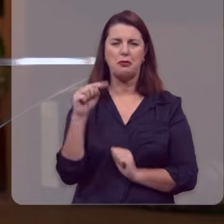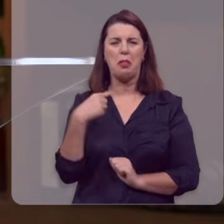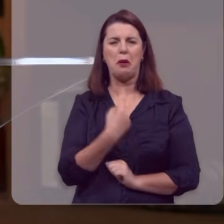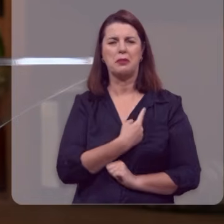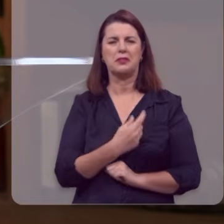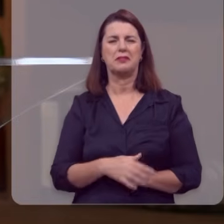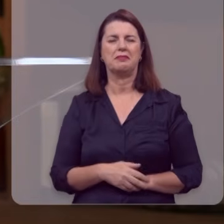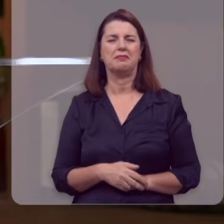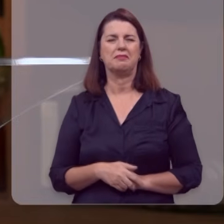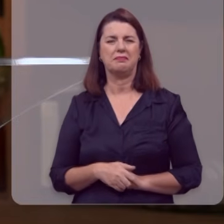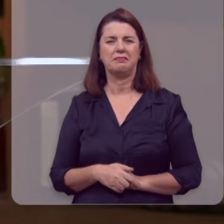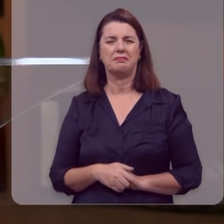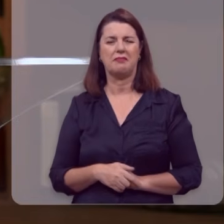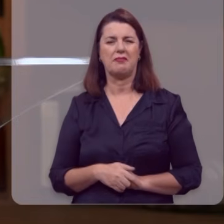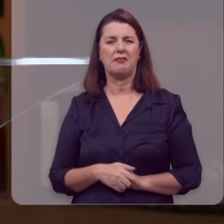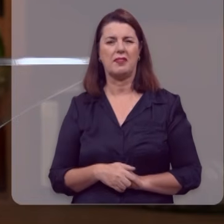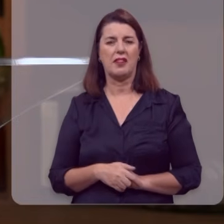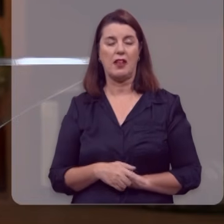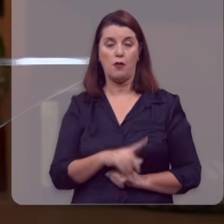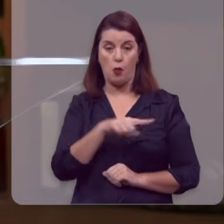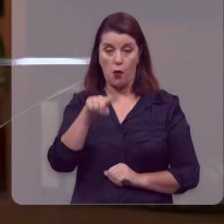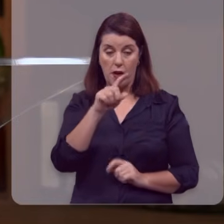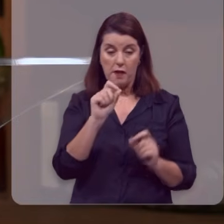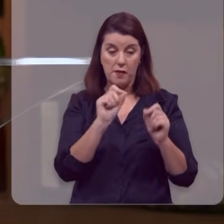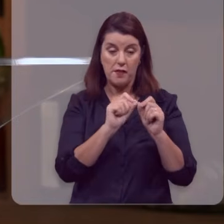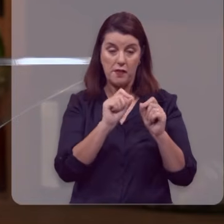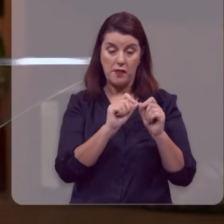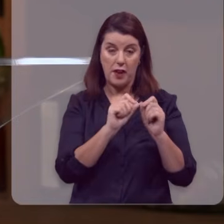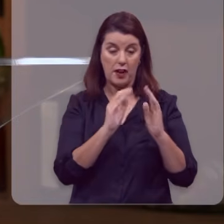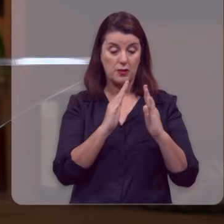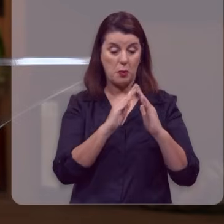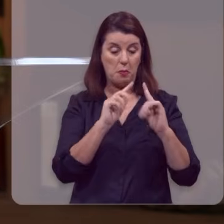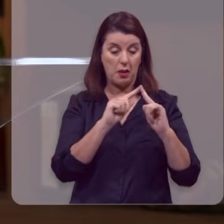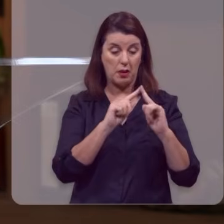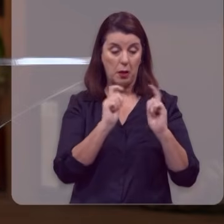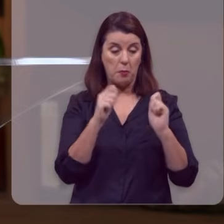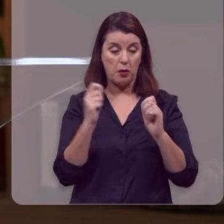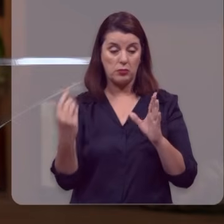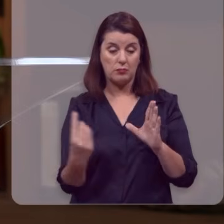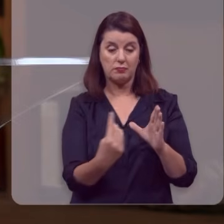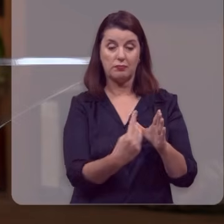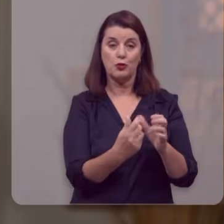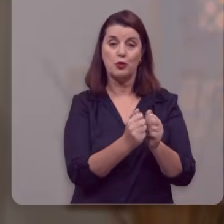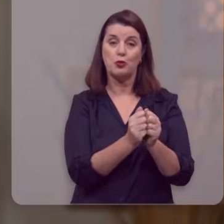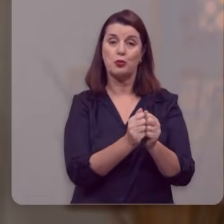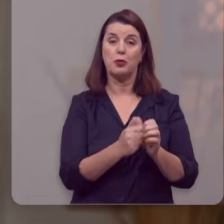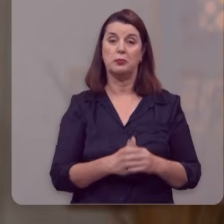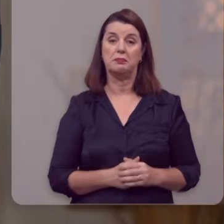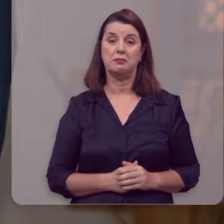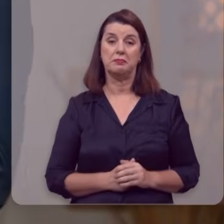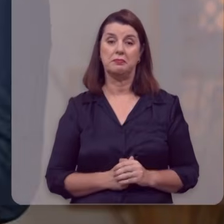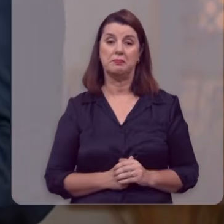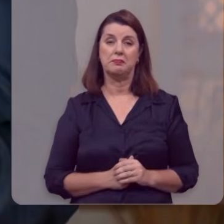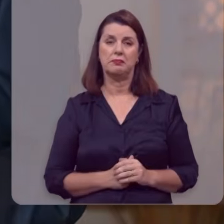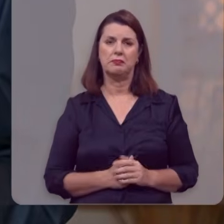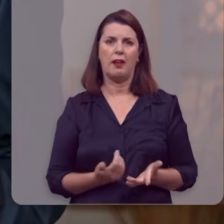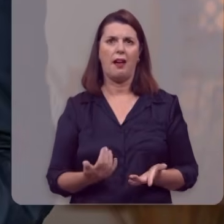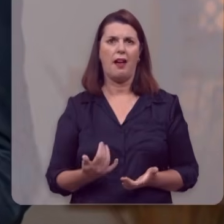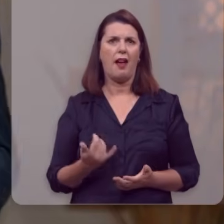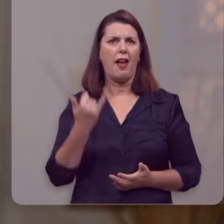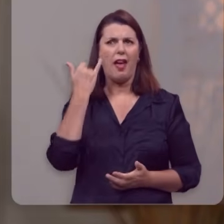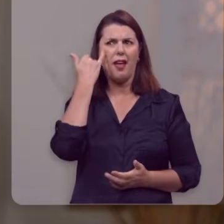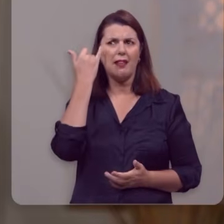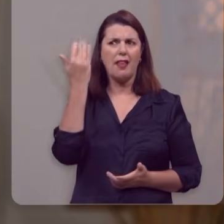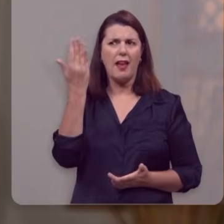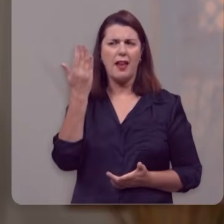nós. E me farão um santuário para que eu possa habitar no meio deles. A concepção da época